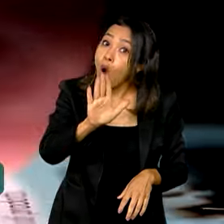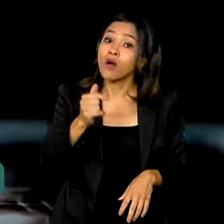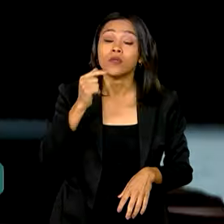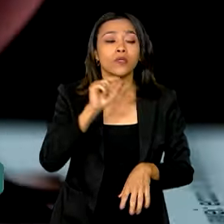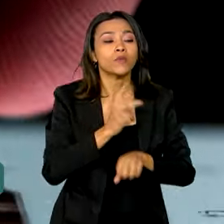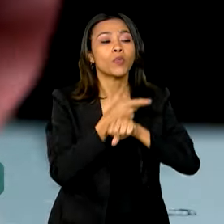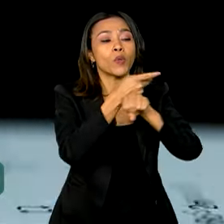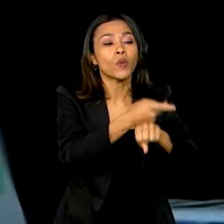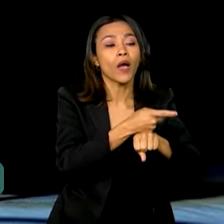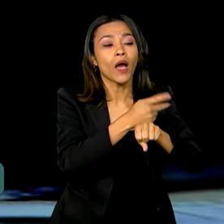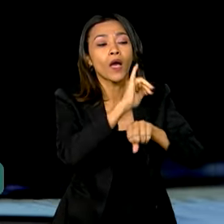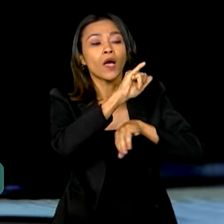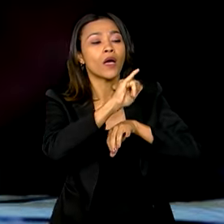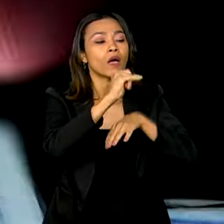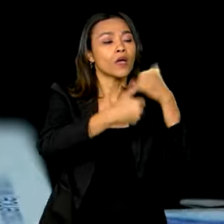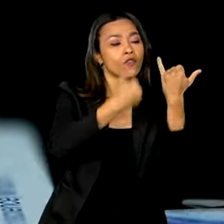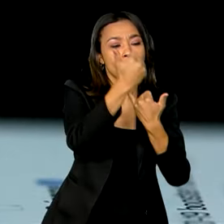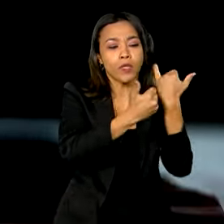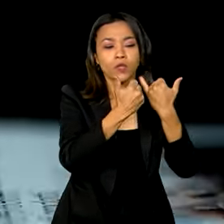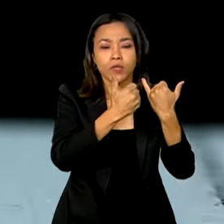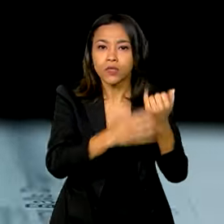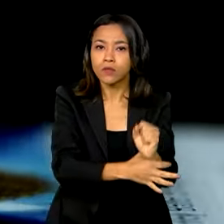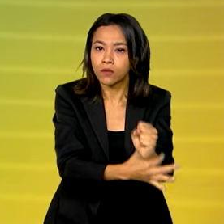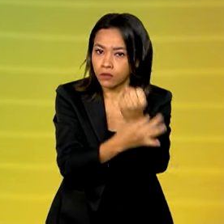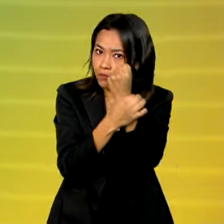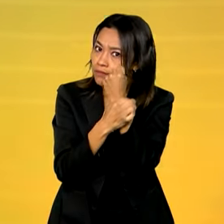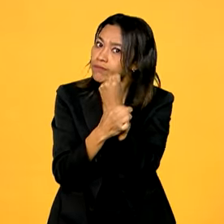informar, busque fontes confiáveis.